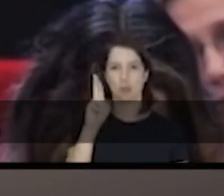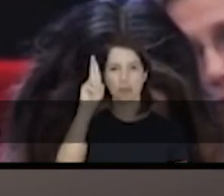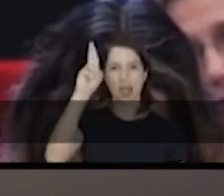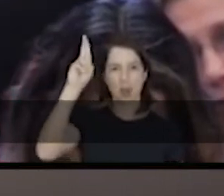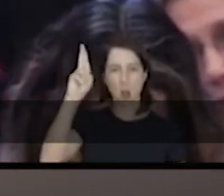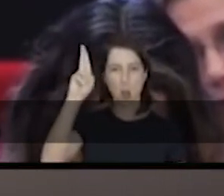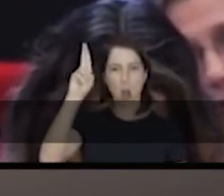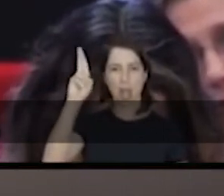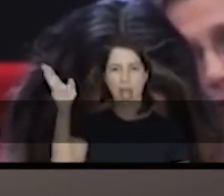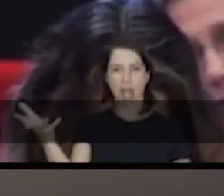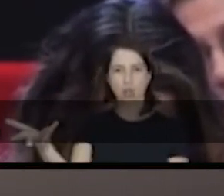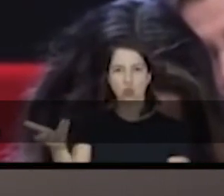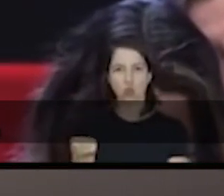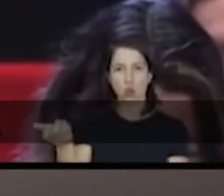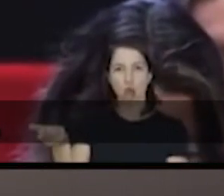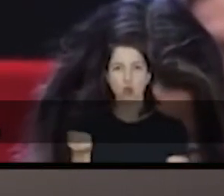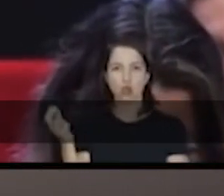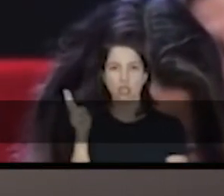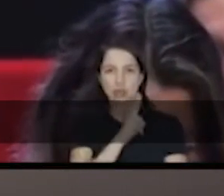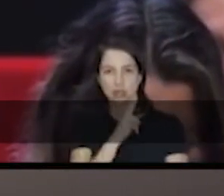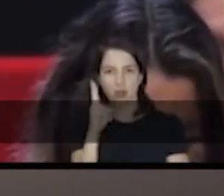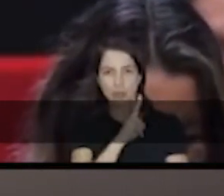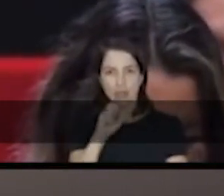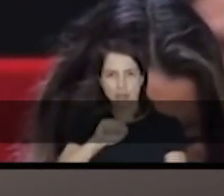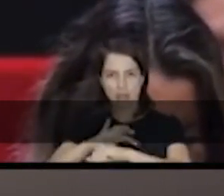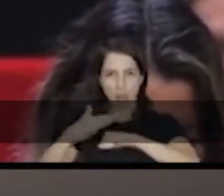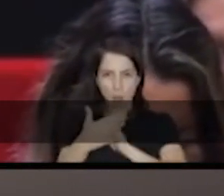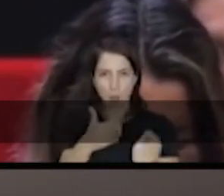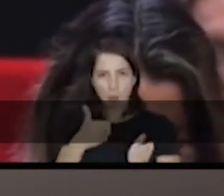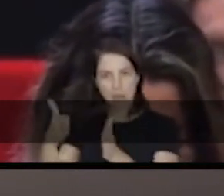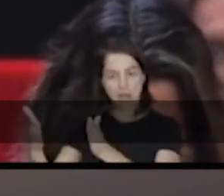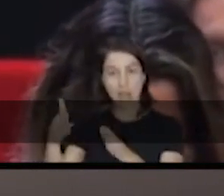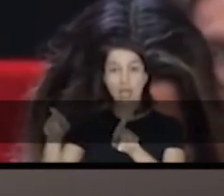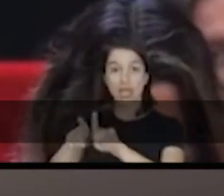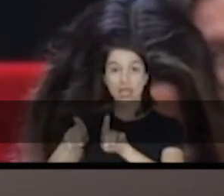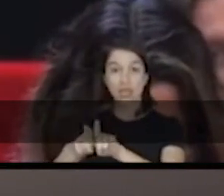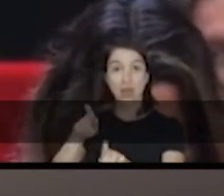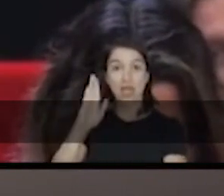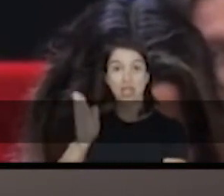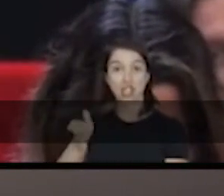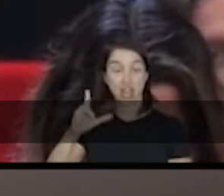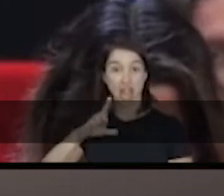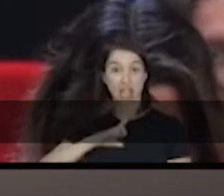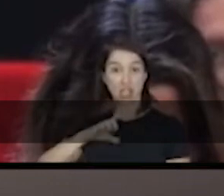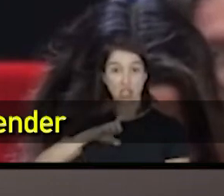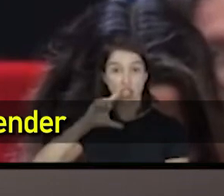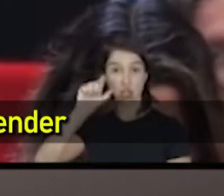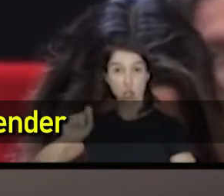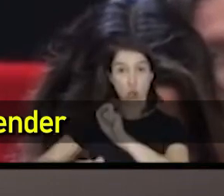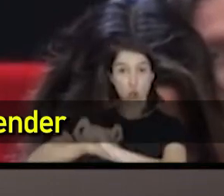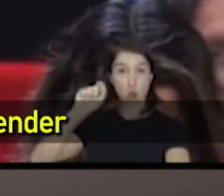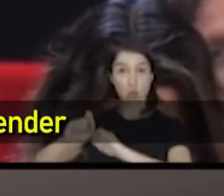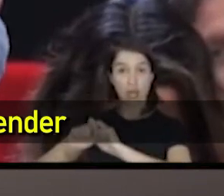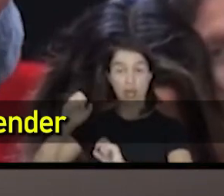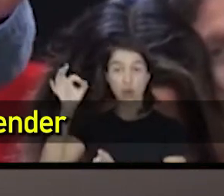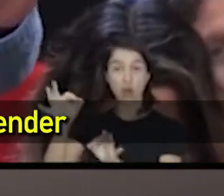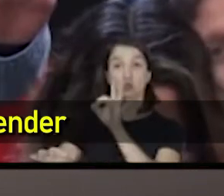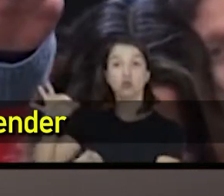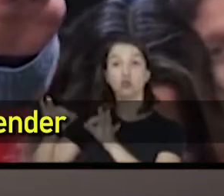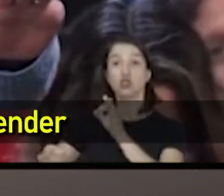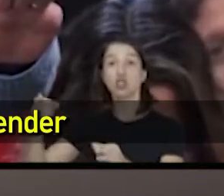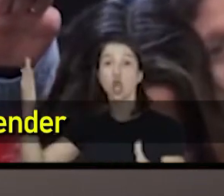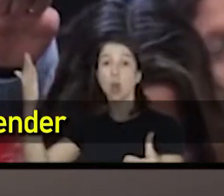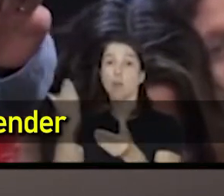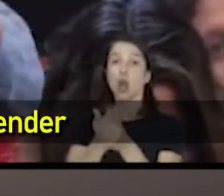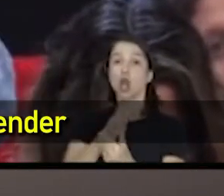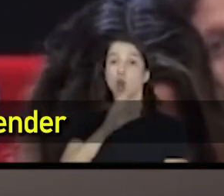que 8 processos na justiça, alguns até, sabe, de cheque sem fundo. Só podia ser uma